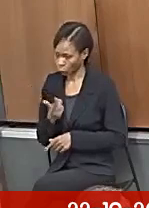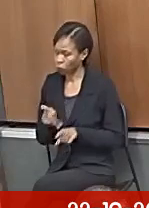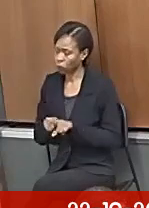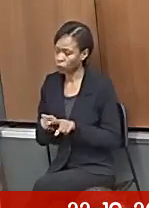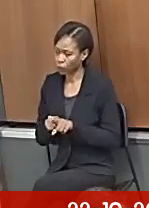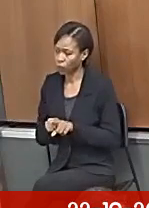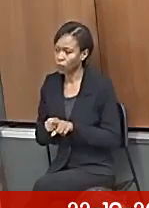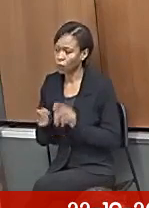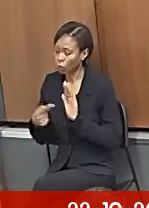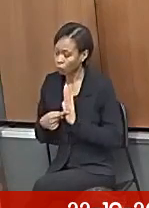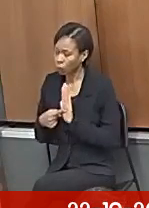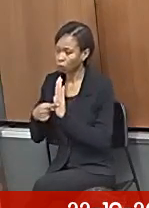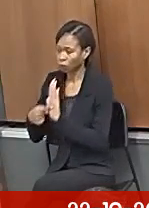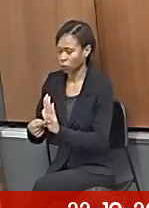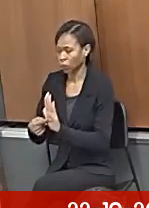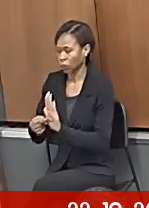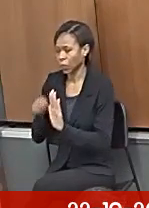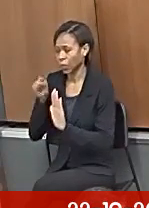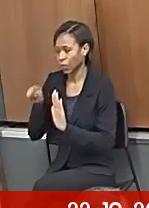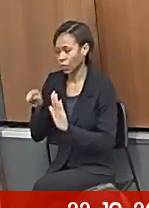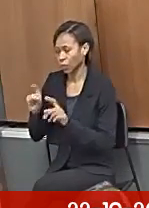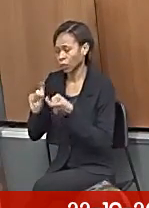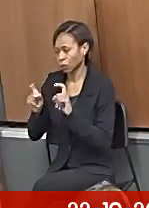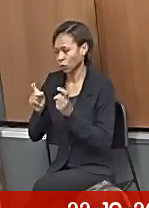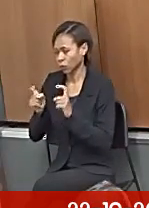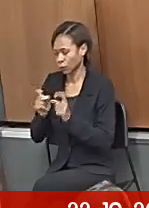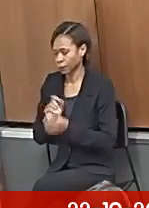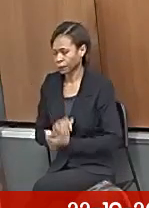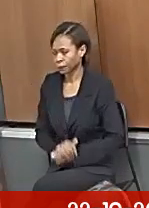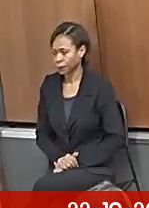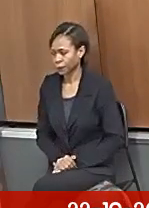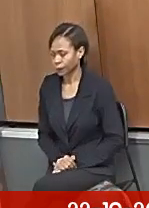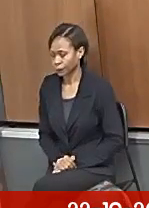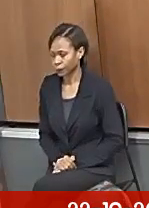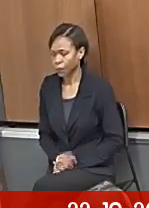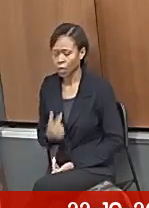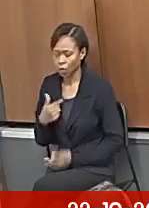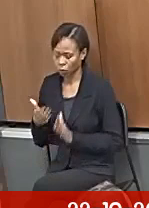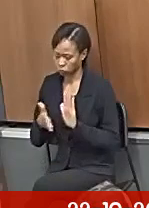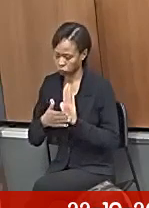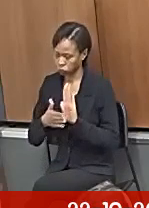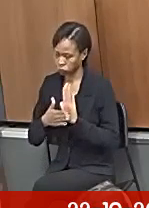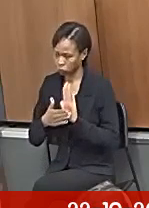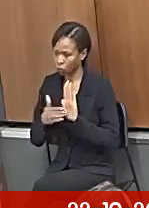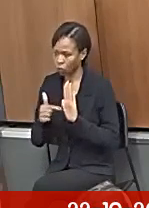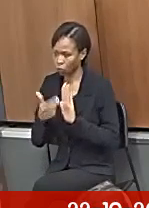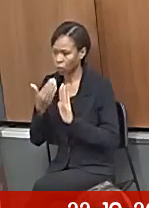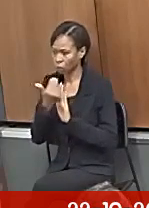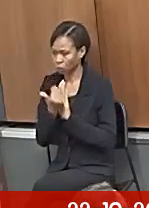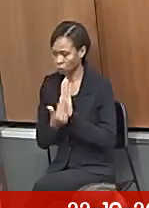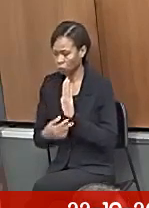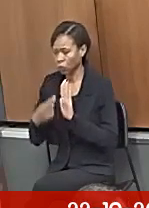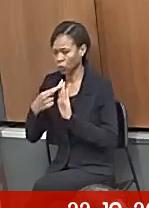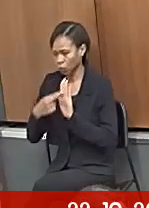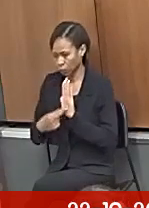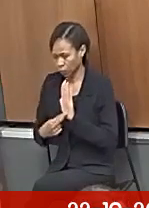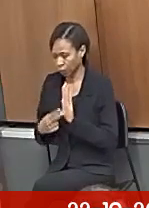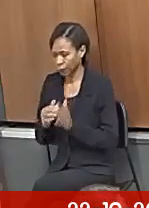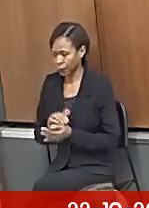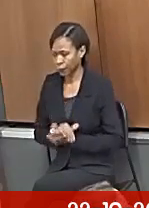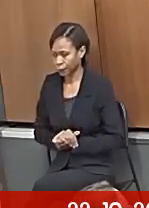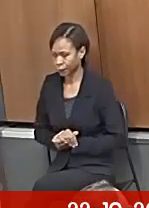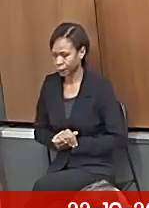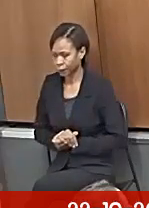que a gente possa apresentar nessa reunião. Essa é a proposta aqui dos requerimentos. Já vamos